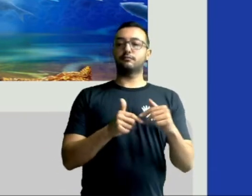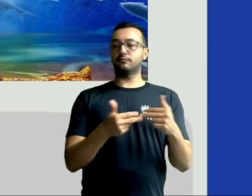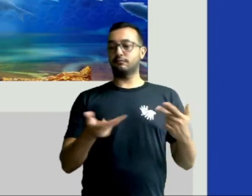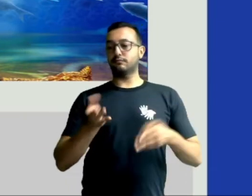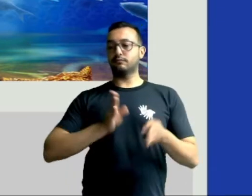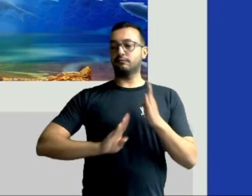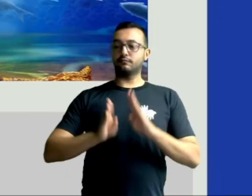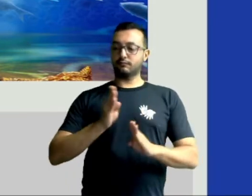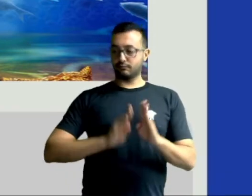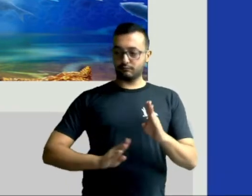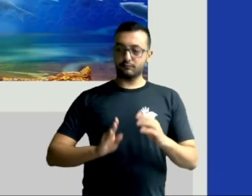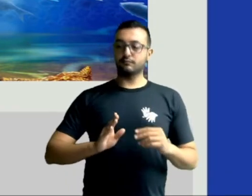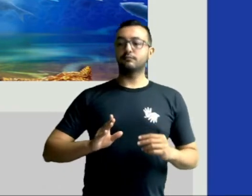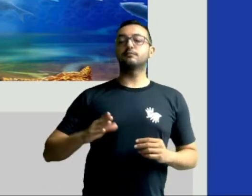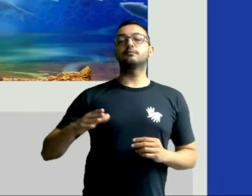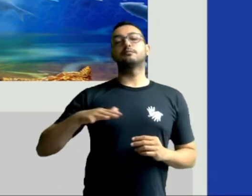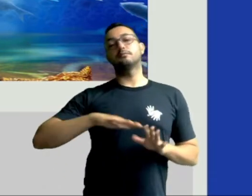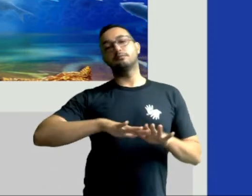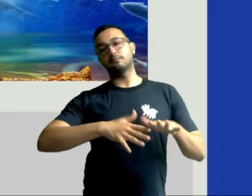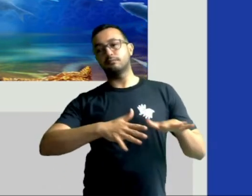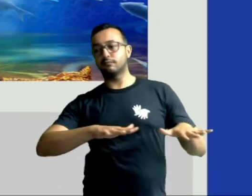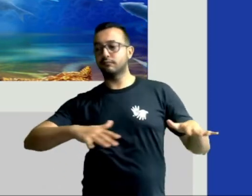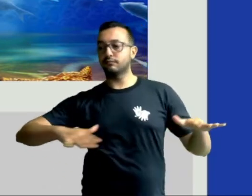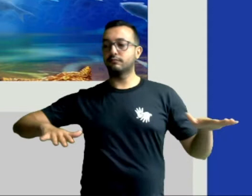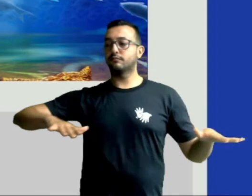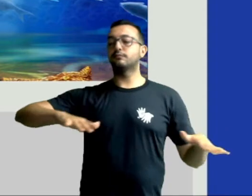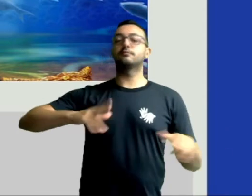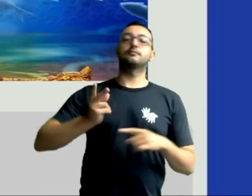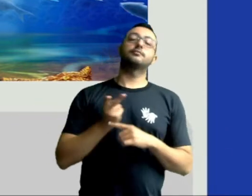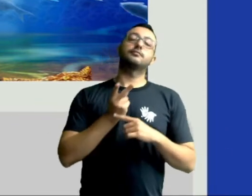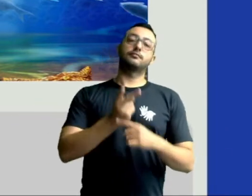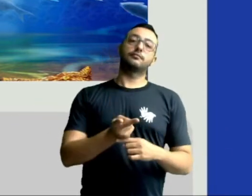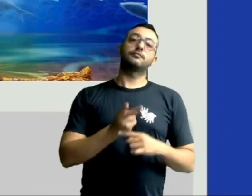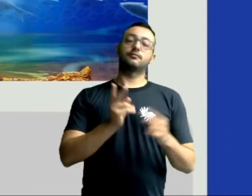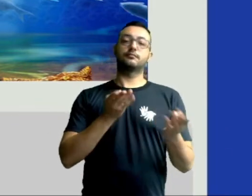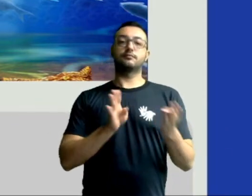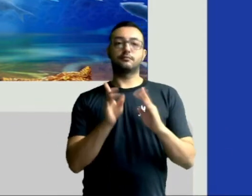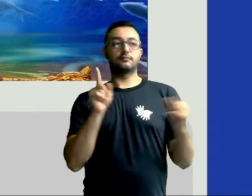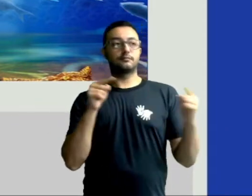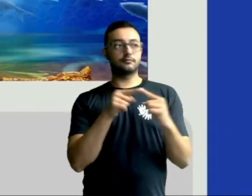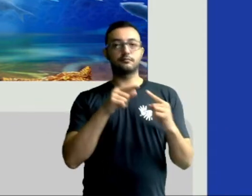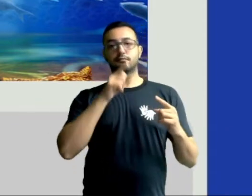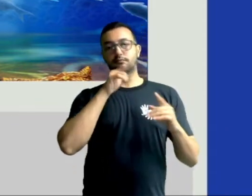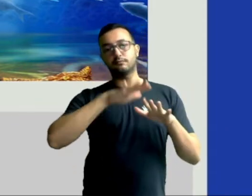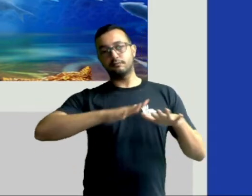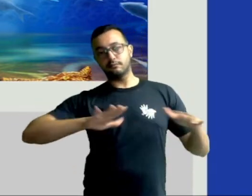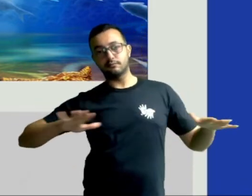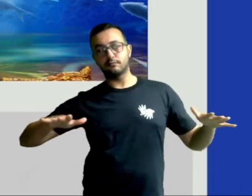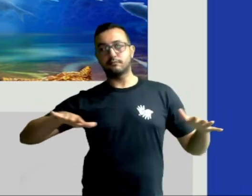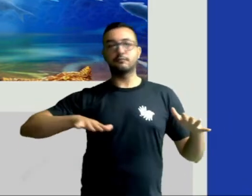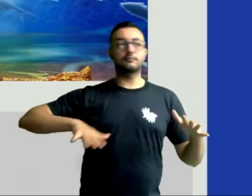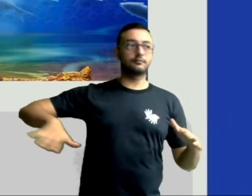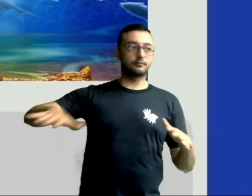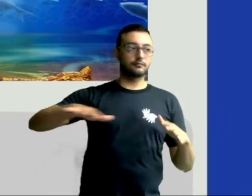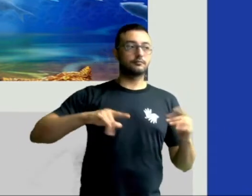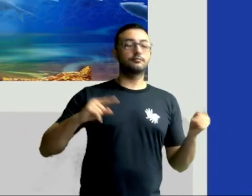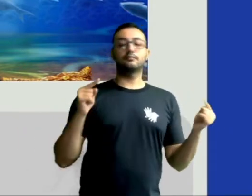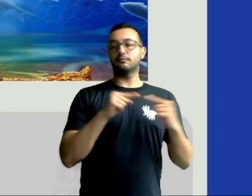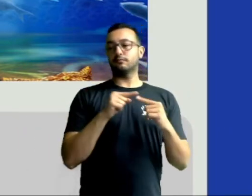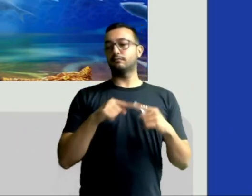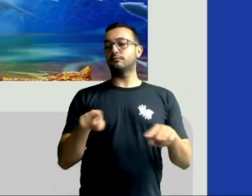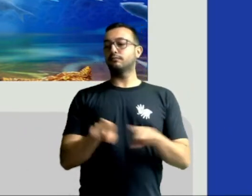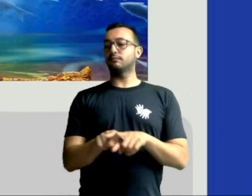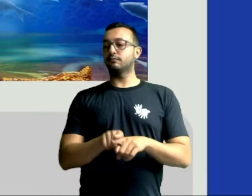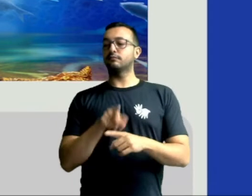recursos biológicos marinhos, ou seja, aqueles recursos biológicos que estão associados aos oceanos, aos mares, né? Como na